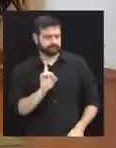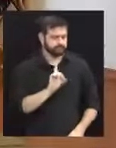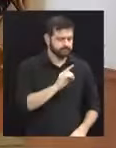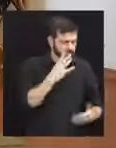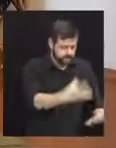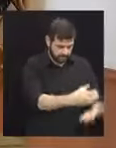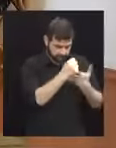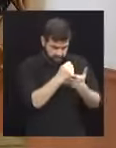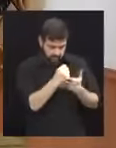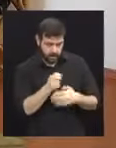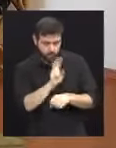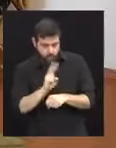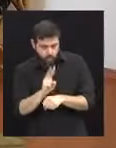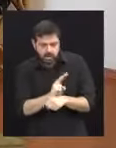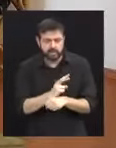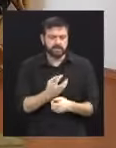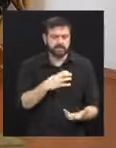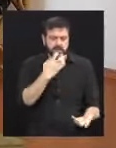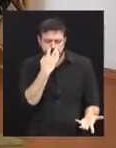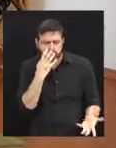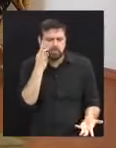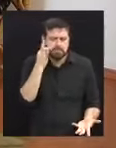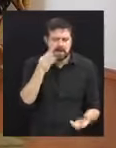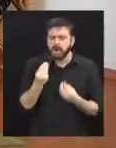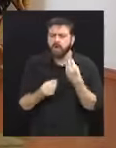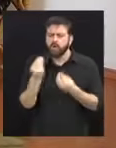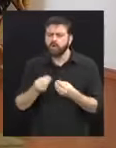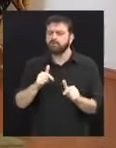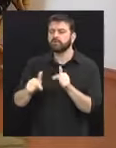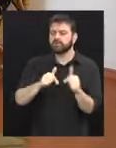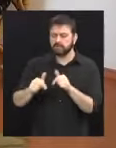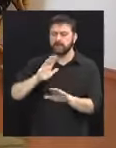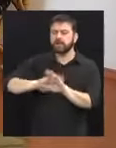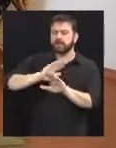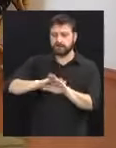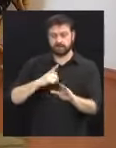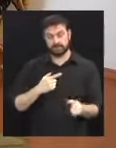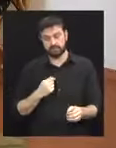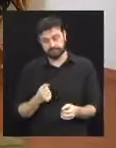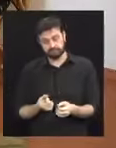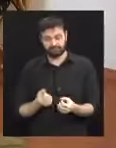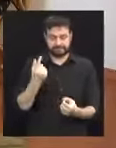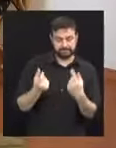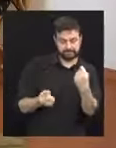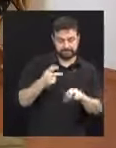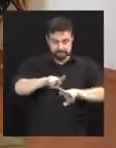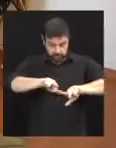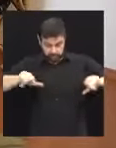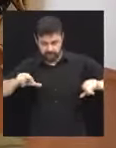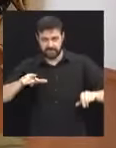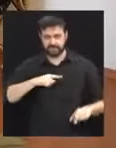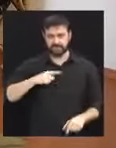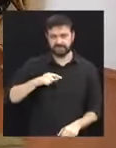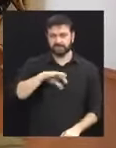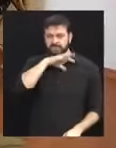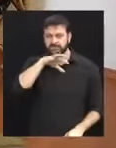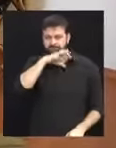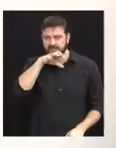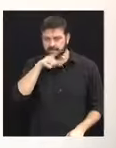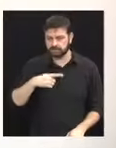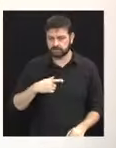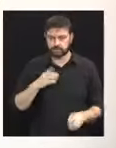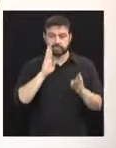Resgatar os animais e trazer, o que envolve o trabalho da Like? Depende do caso, né? Existem animais que sai a denúncia